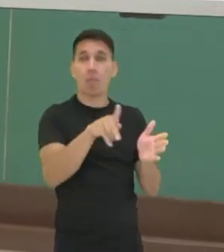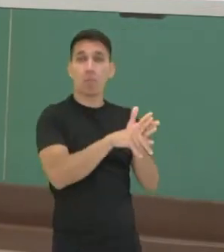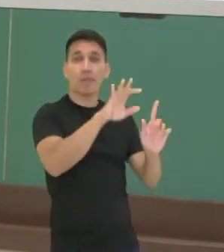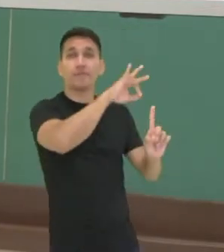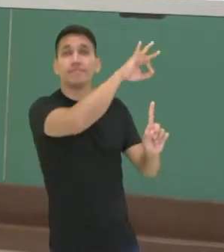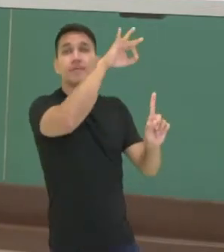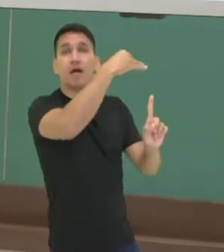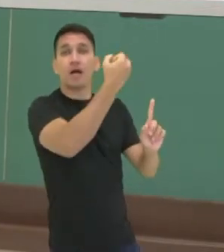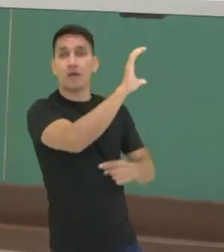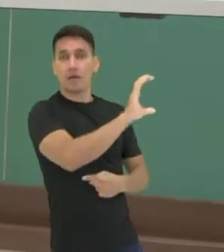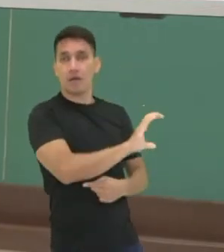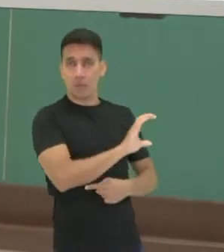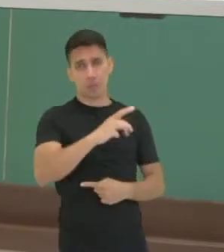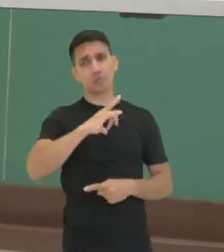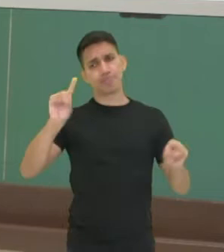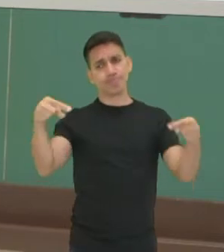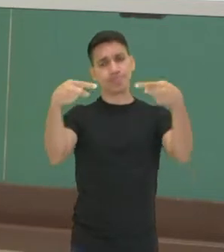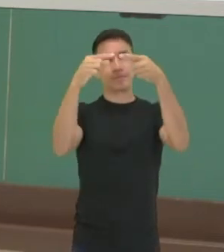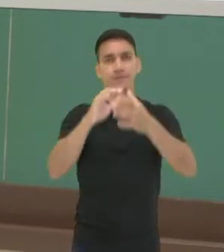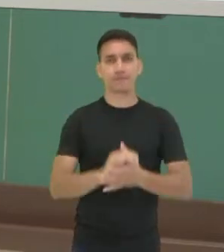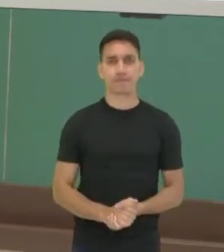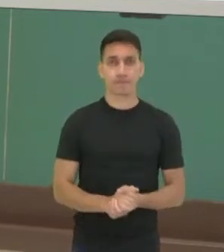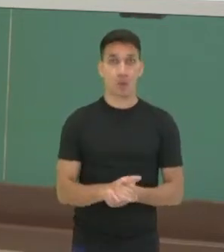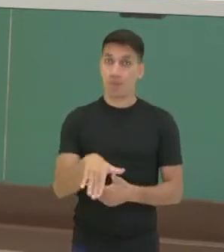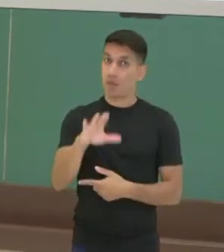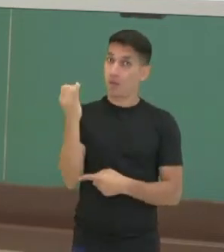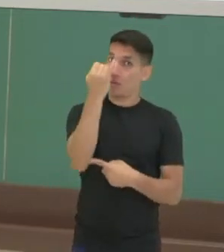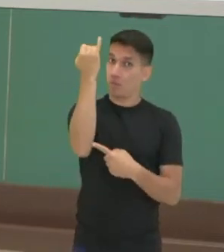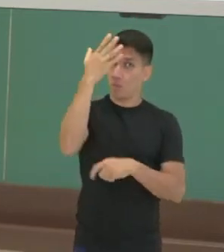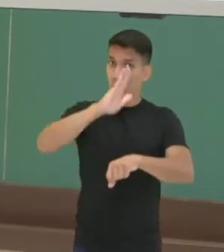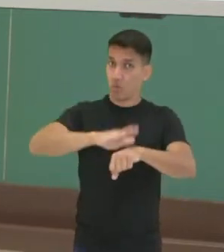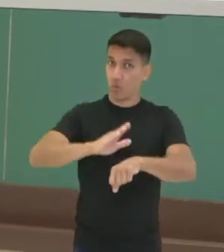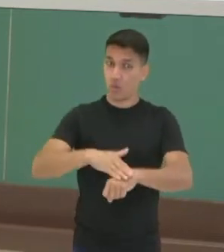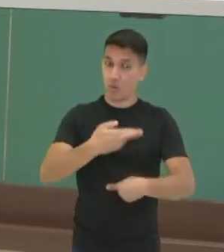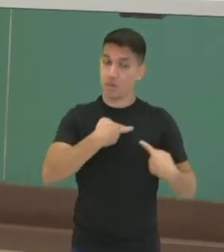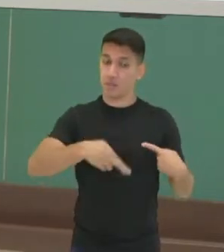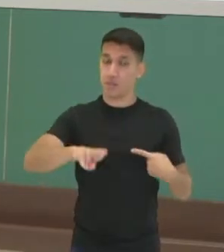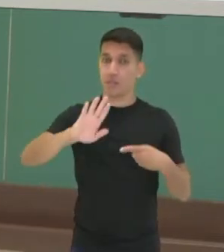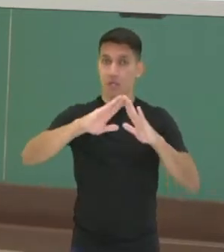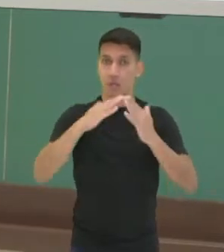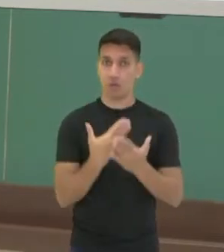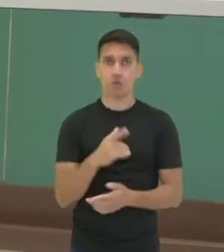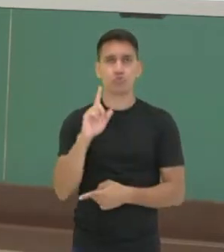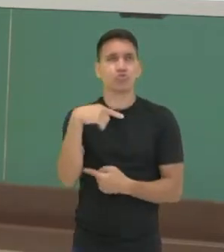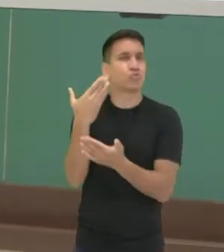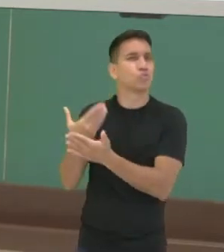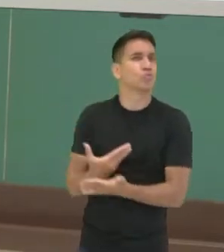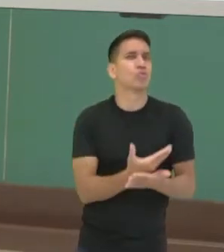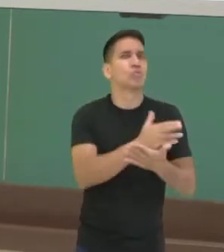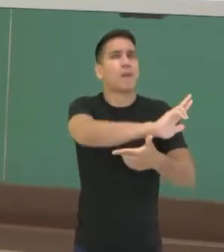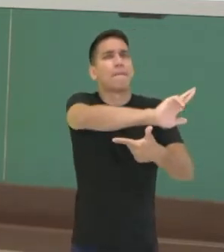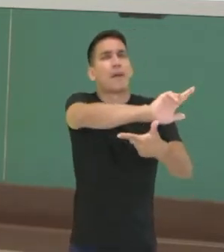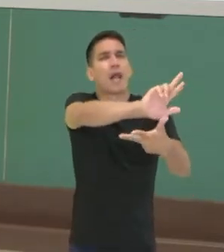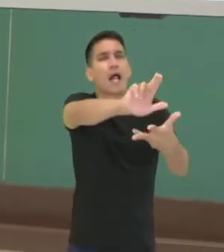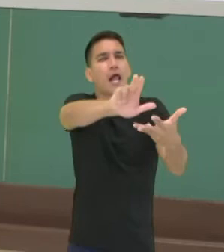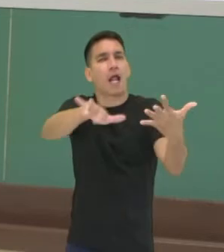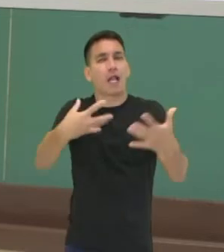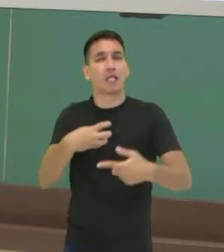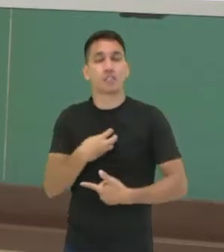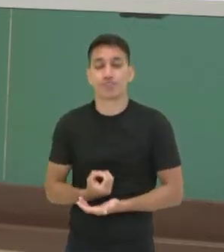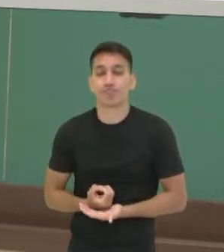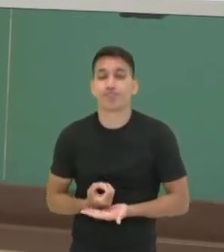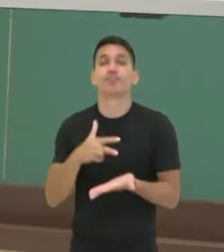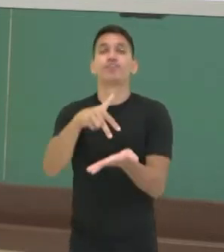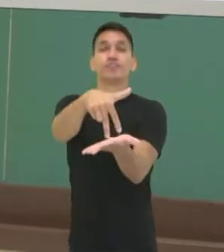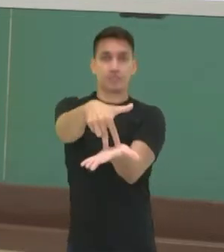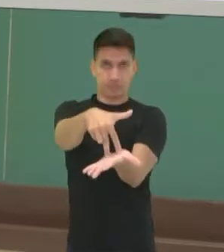mais importante é a gente entender que no ensino religioso escolar nós estudamos as diversas manifestações religiosas